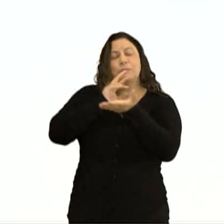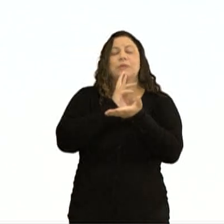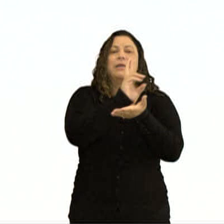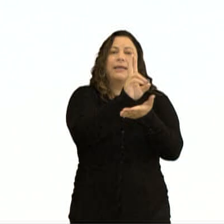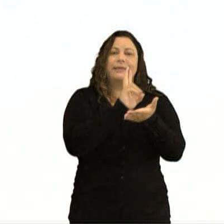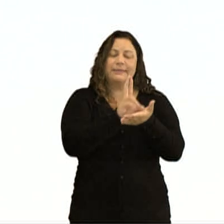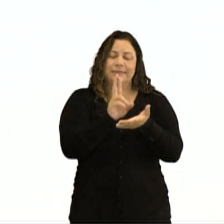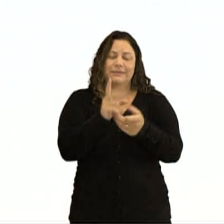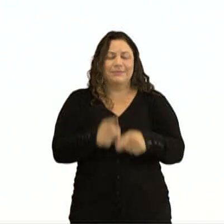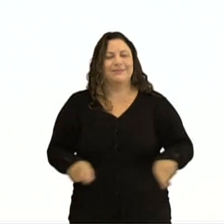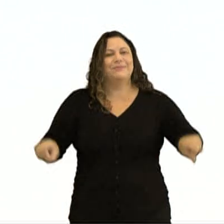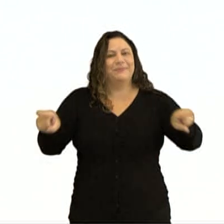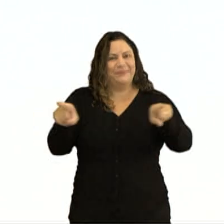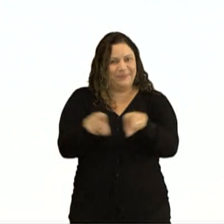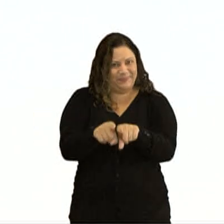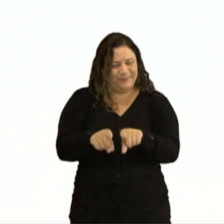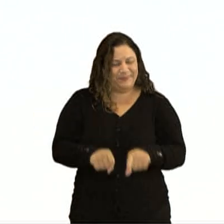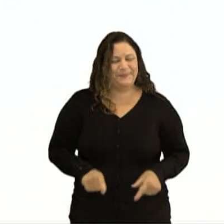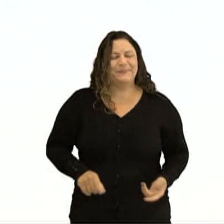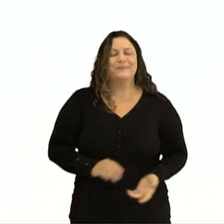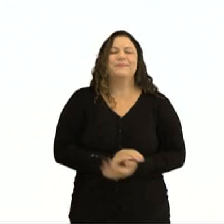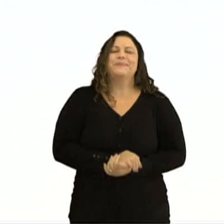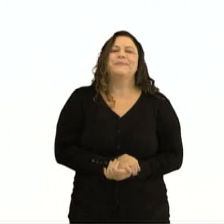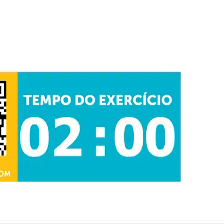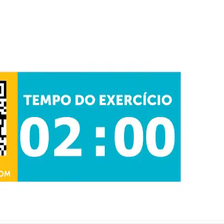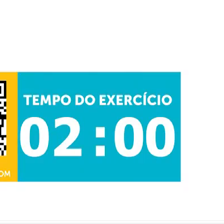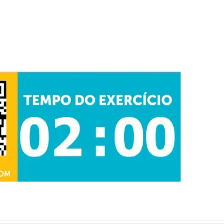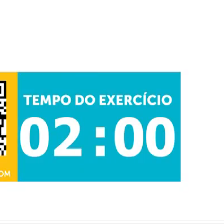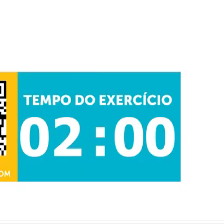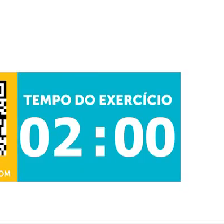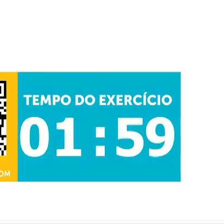exercício e a gente já volta para juntos conferirmos. Até já!